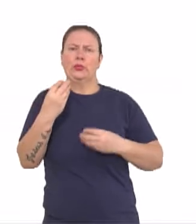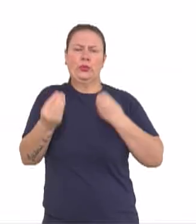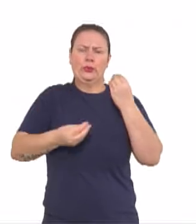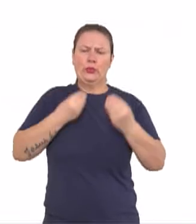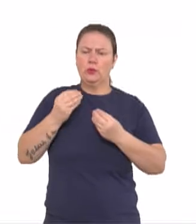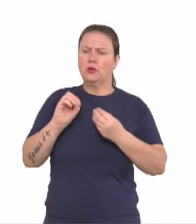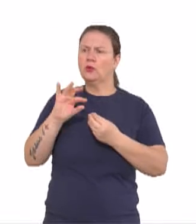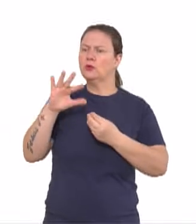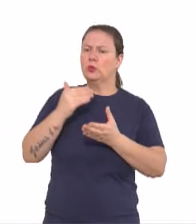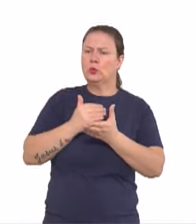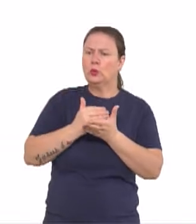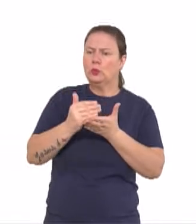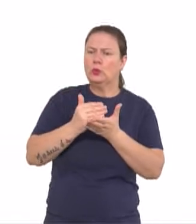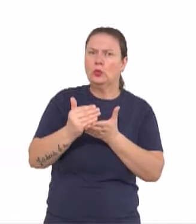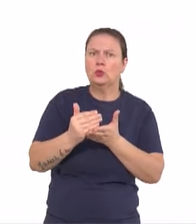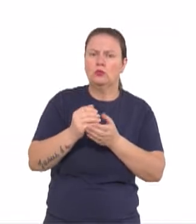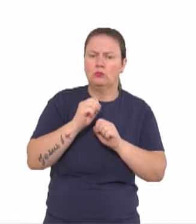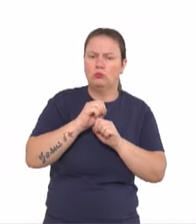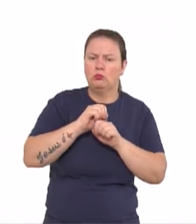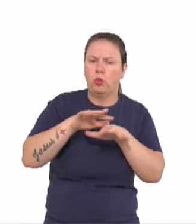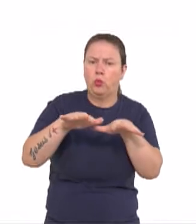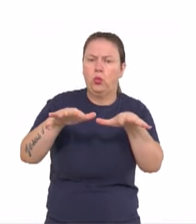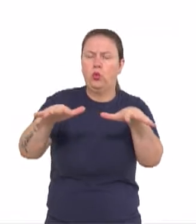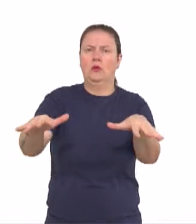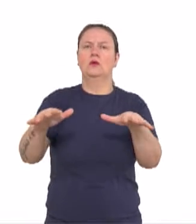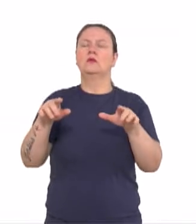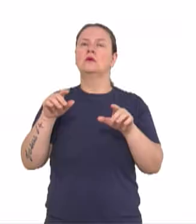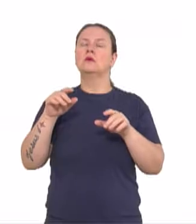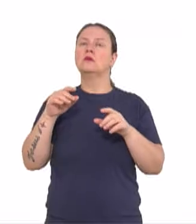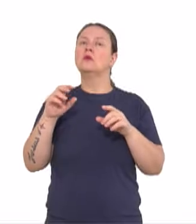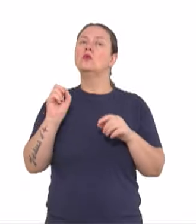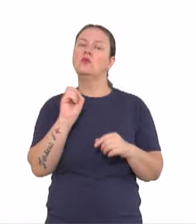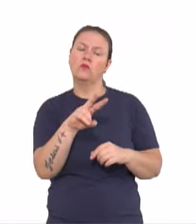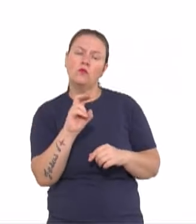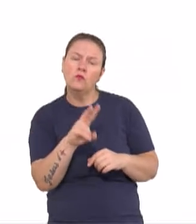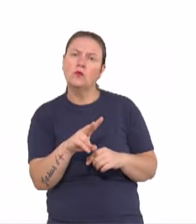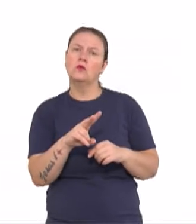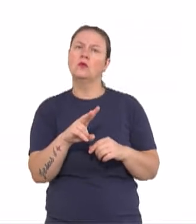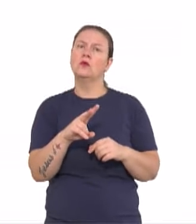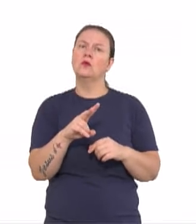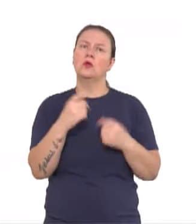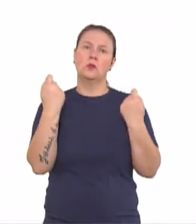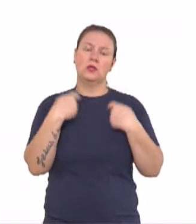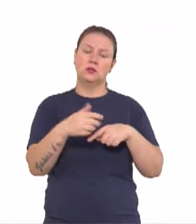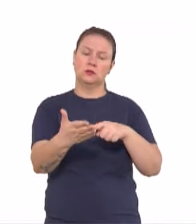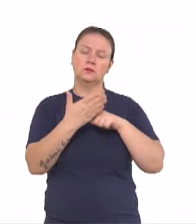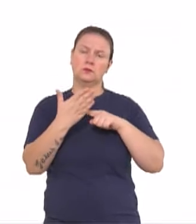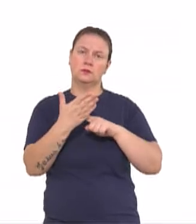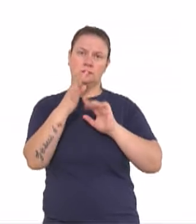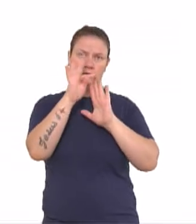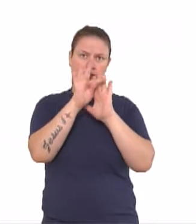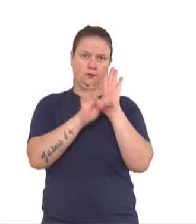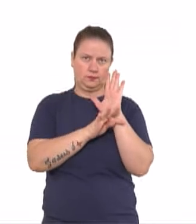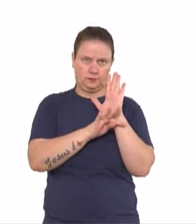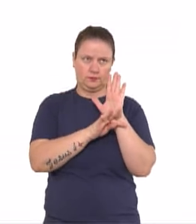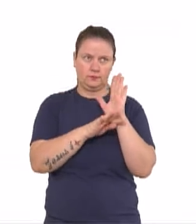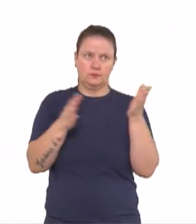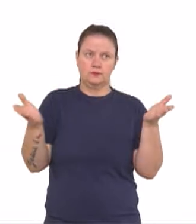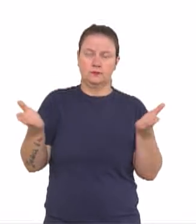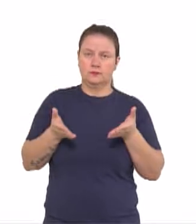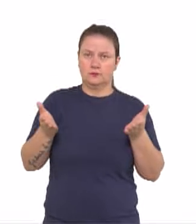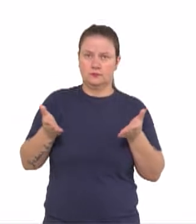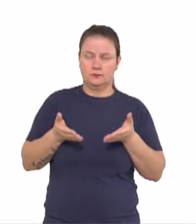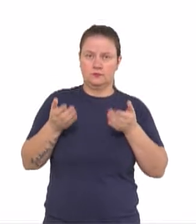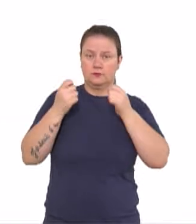né? E tem que compor aí, esses elementos devem estar presentes para compor a notícia, né? A